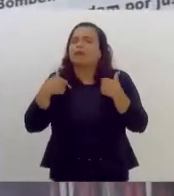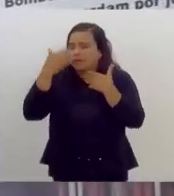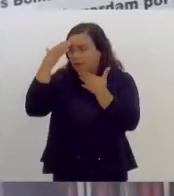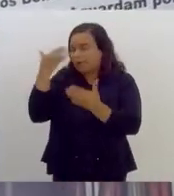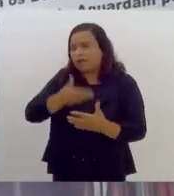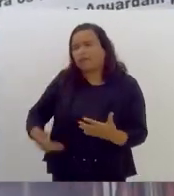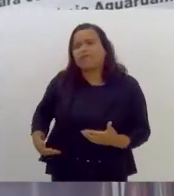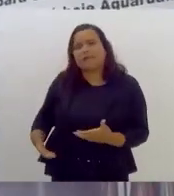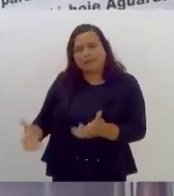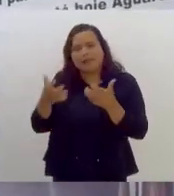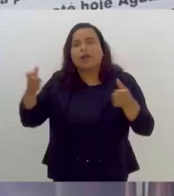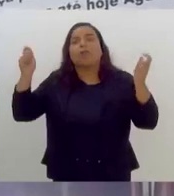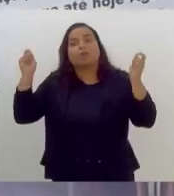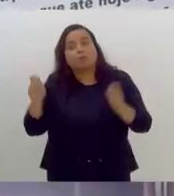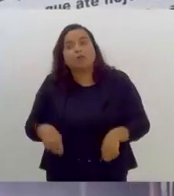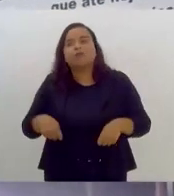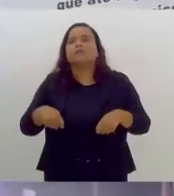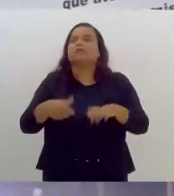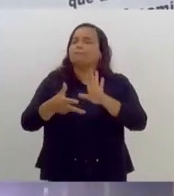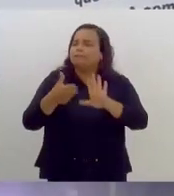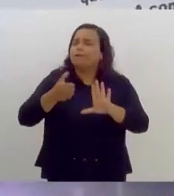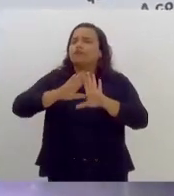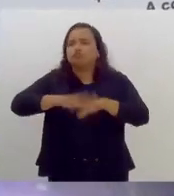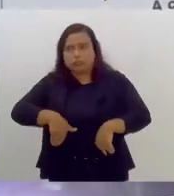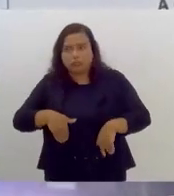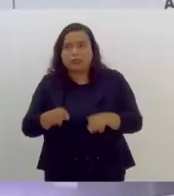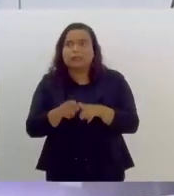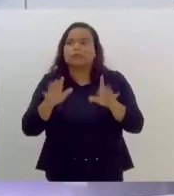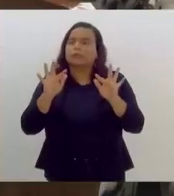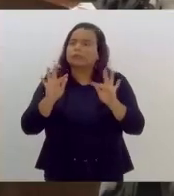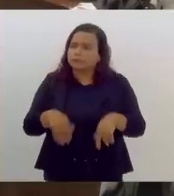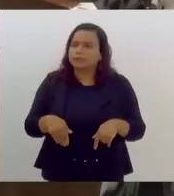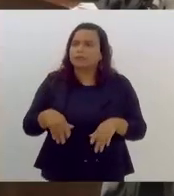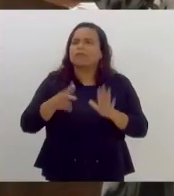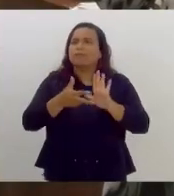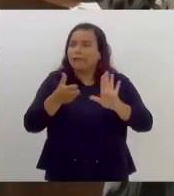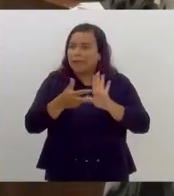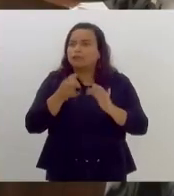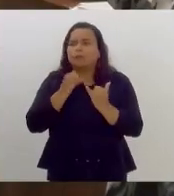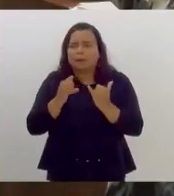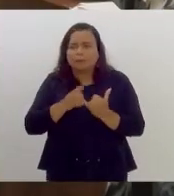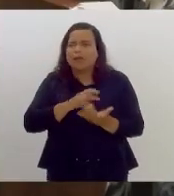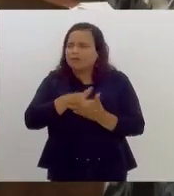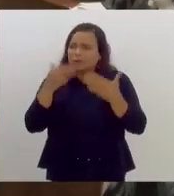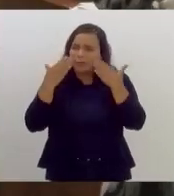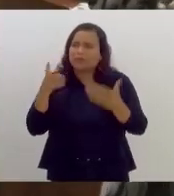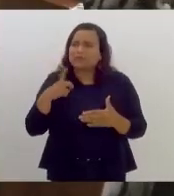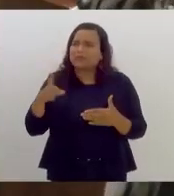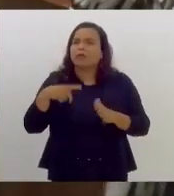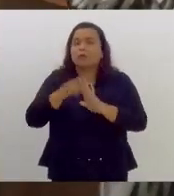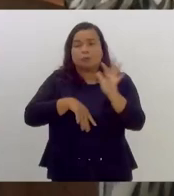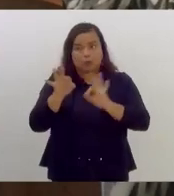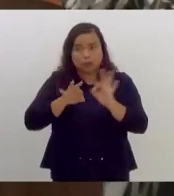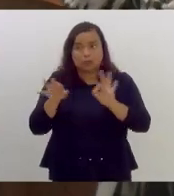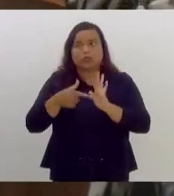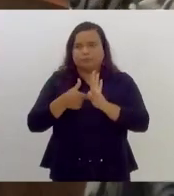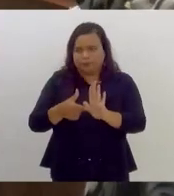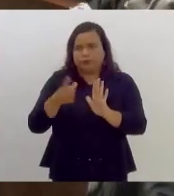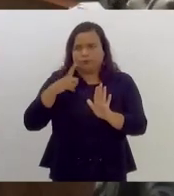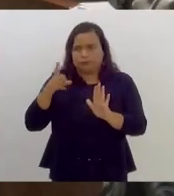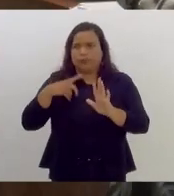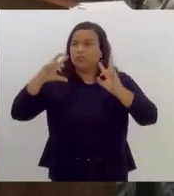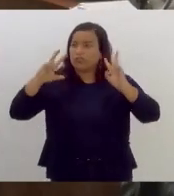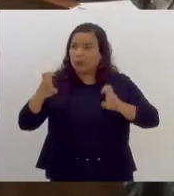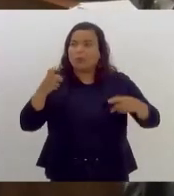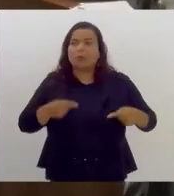governo pela possibilidade de derrubarmos, e concluo aqui, os vetos parciais que foram apresentados ao projeto que apresentei sobre